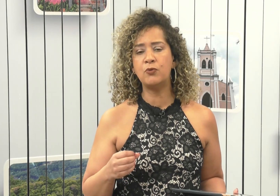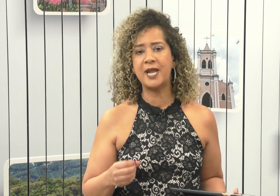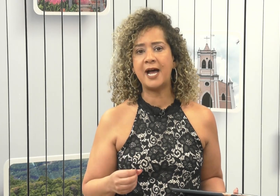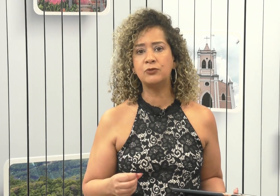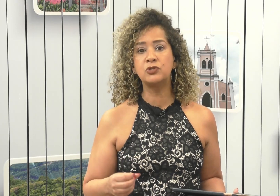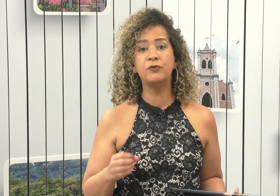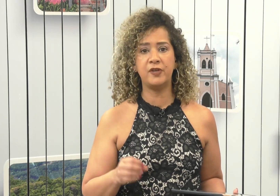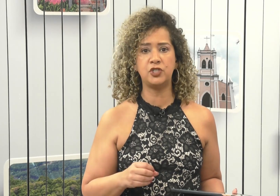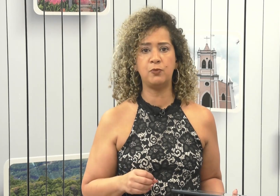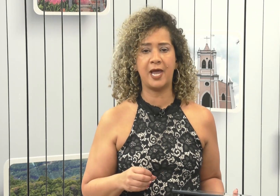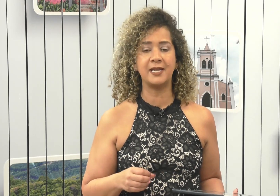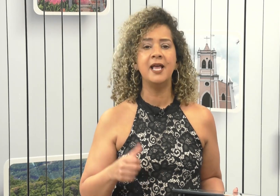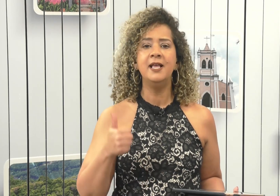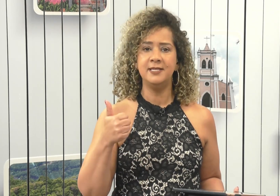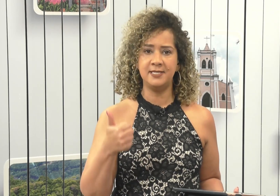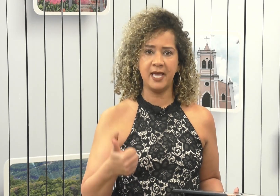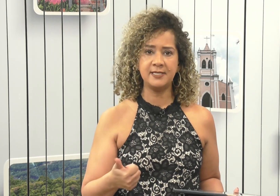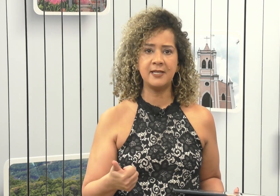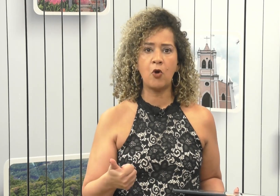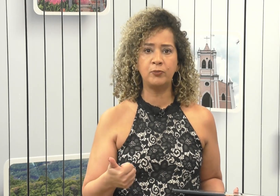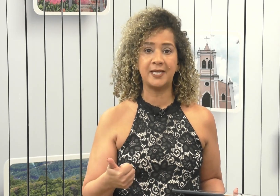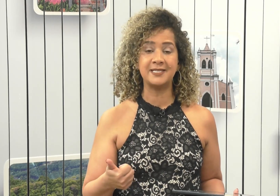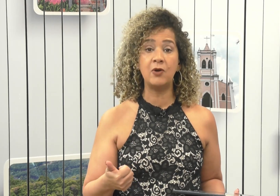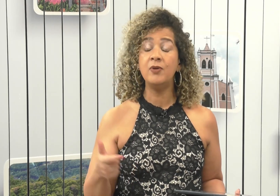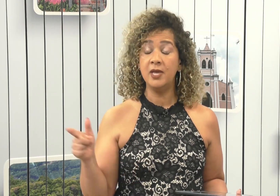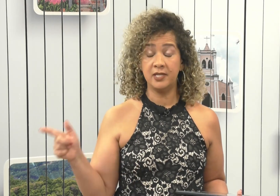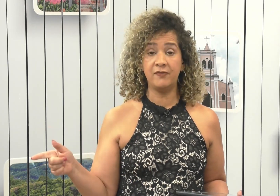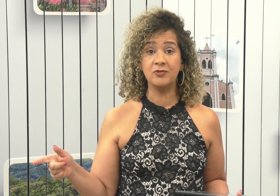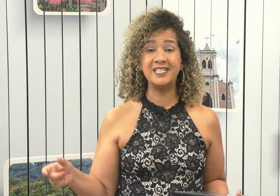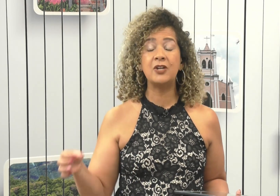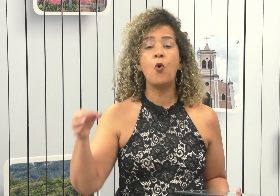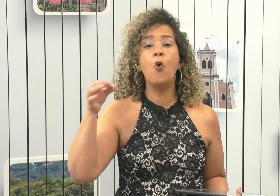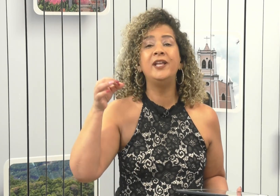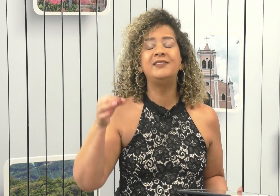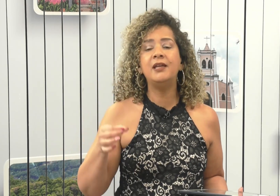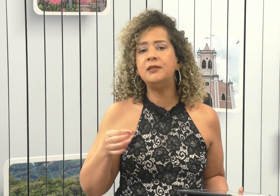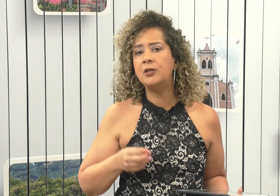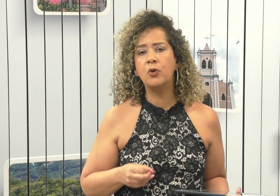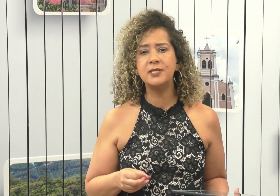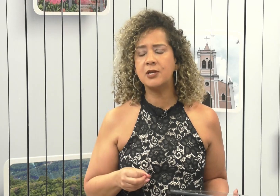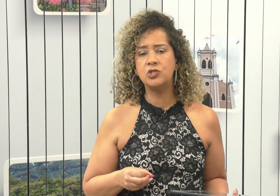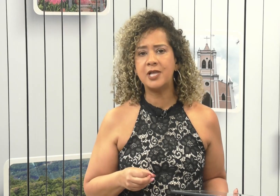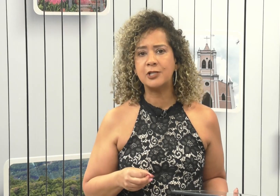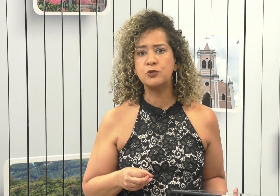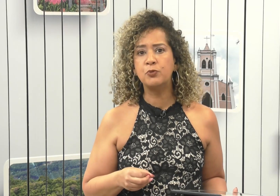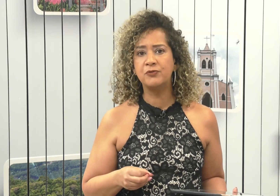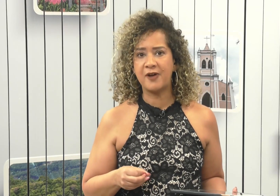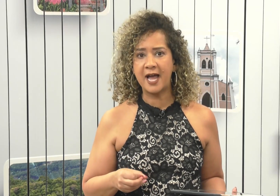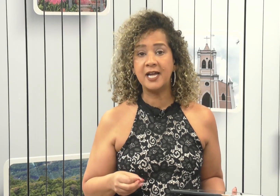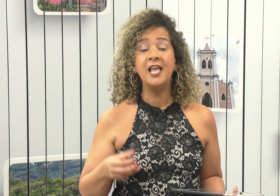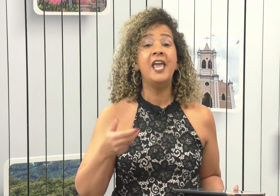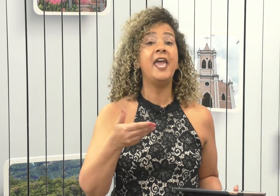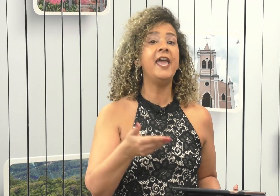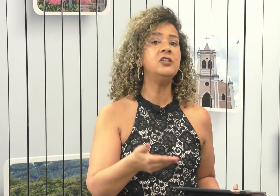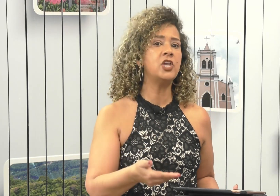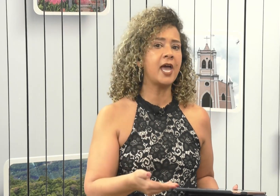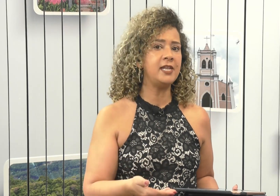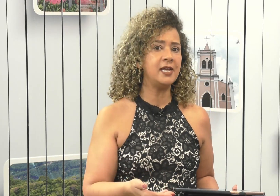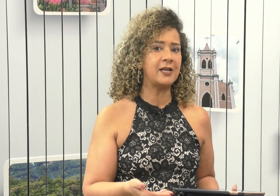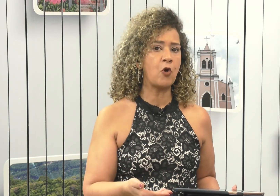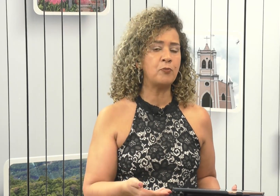mais procurados do vestibular Ciência da Computação que vão ser 82 candidatos por vaga